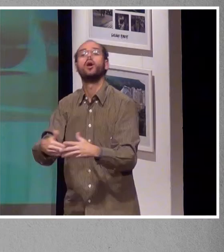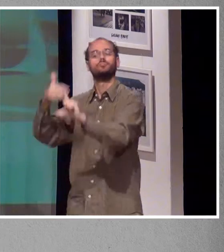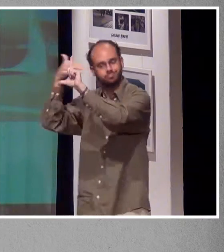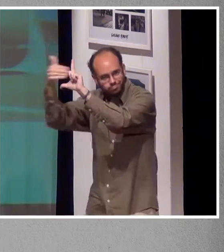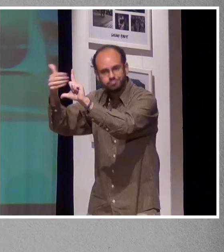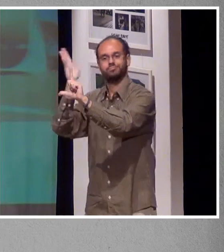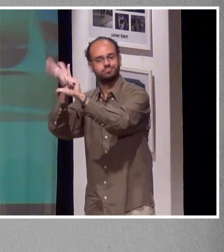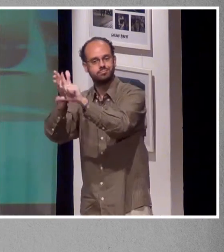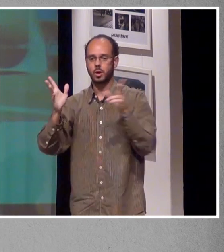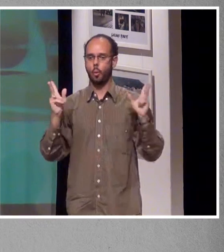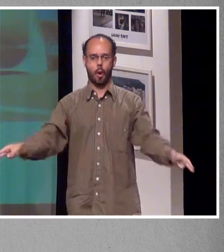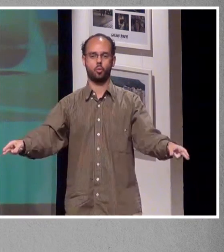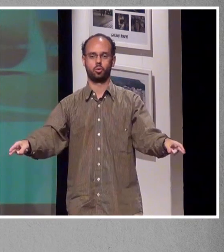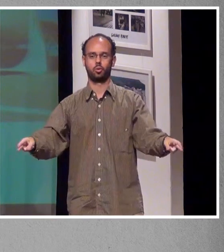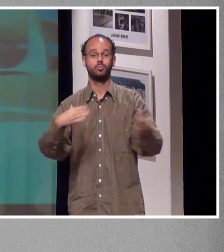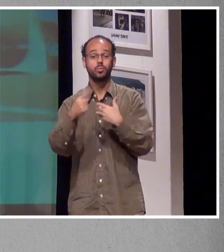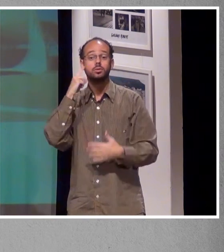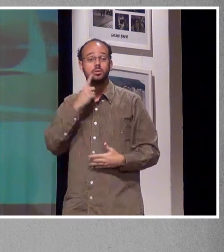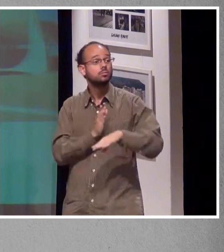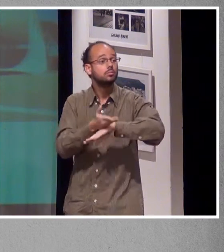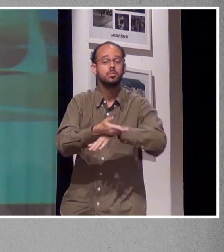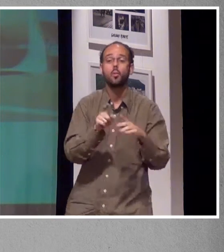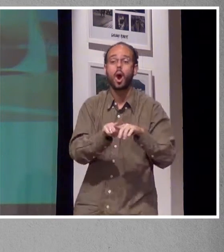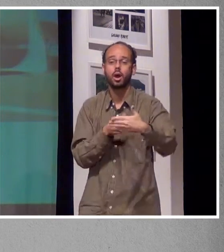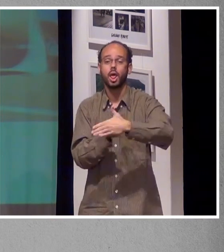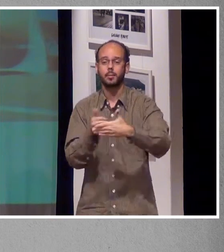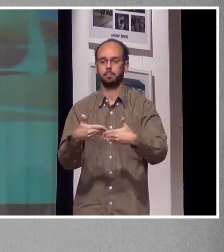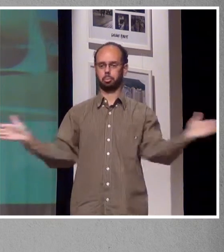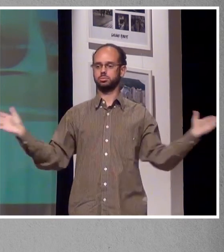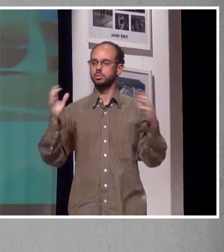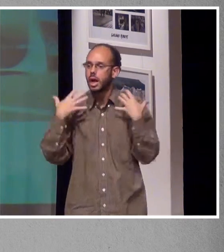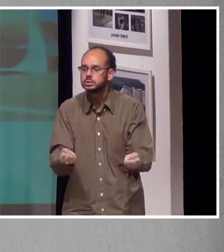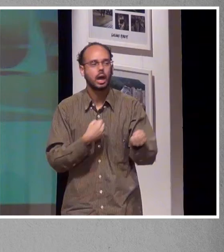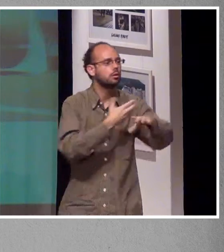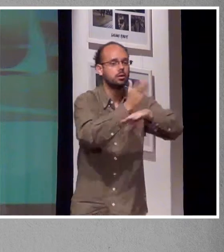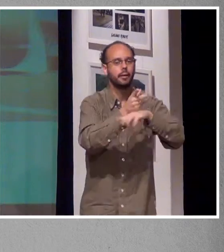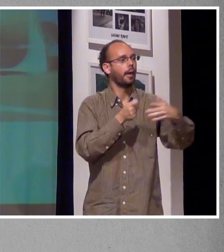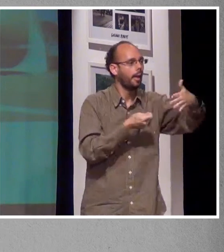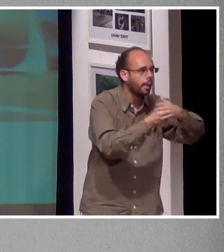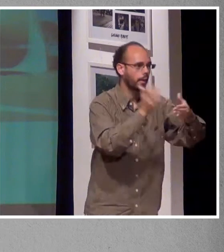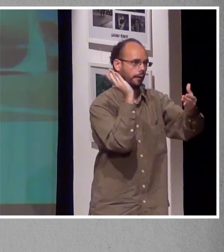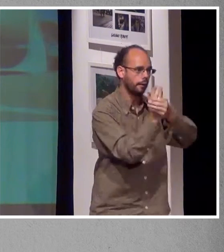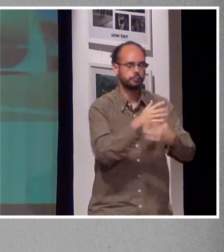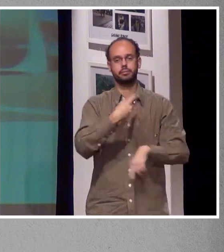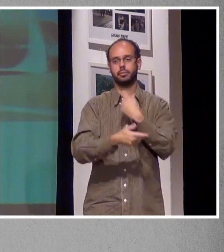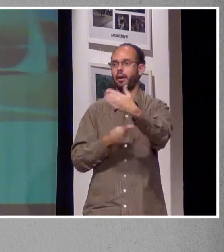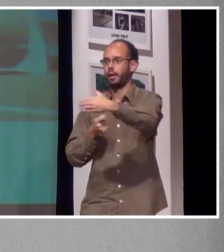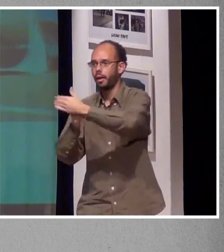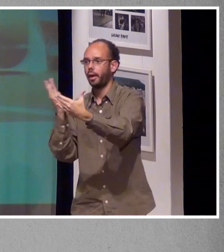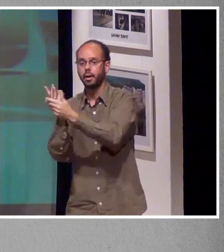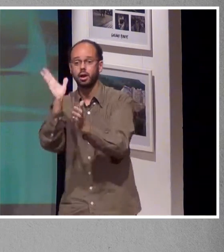voltada para a língua de sinais, voltada para essa comunidade, para que haja uma igualdade e para que todos os cursos possam ter,